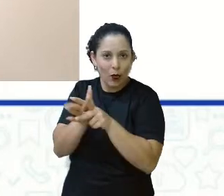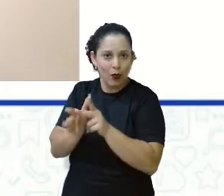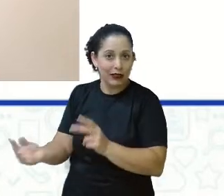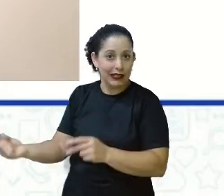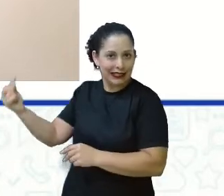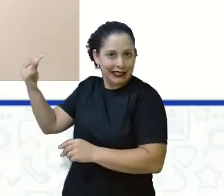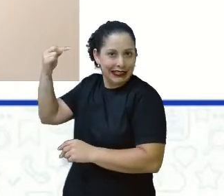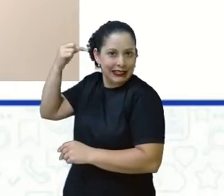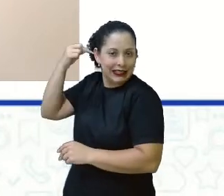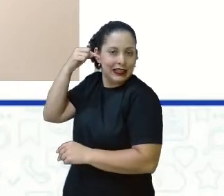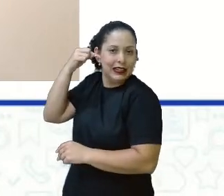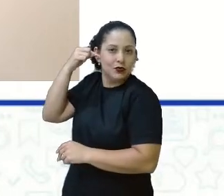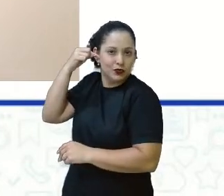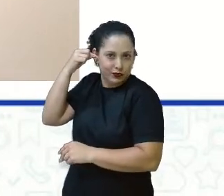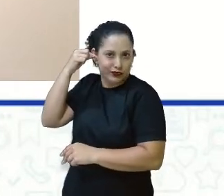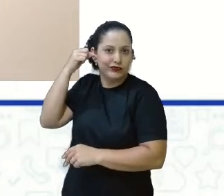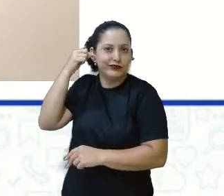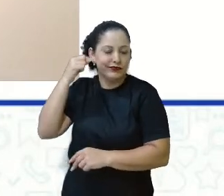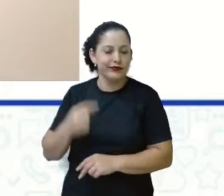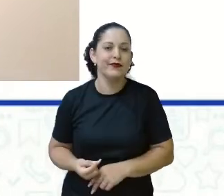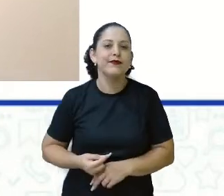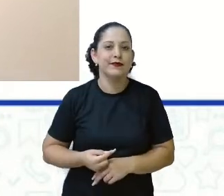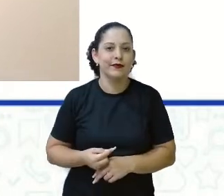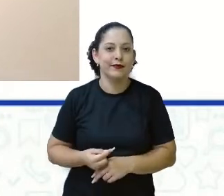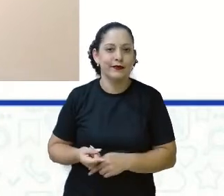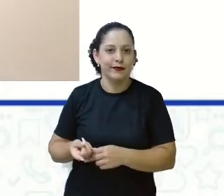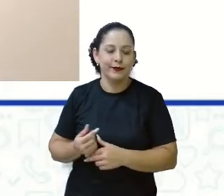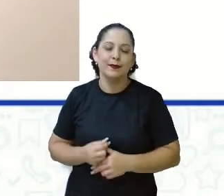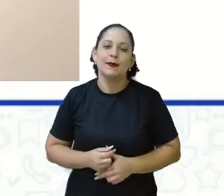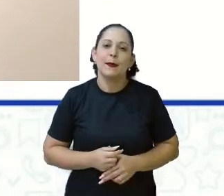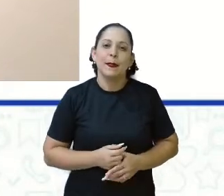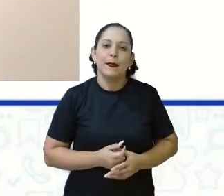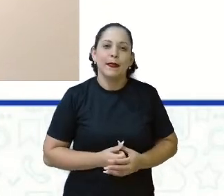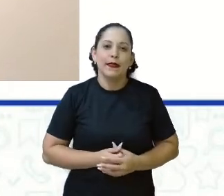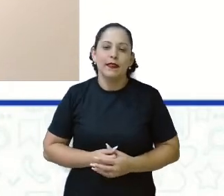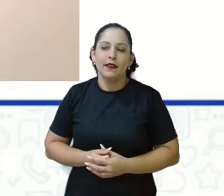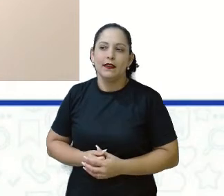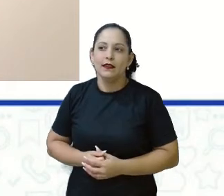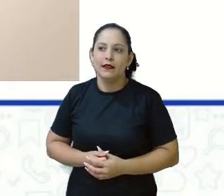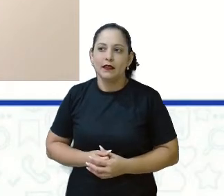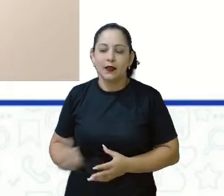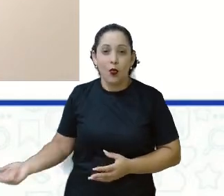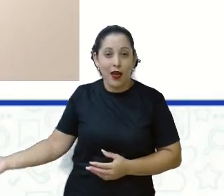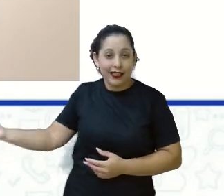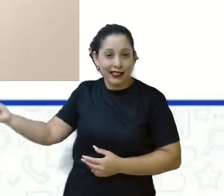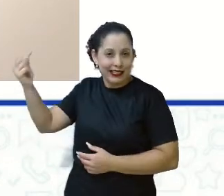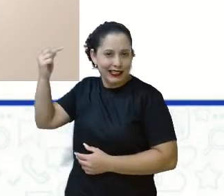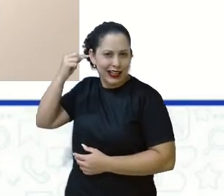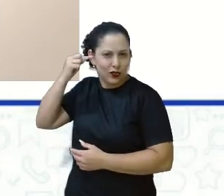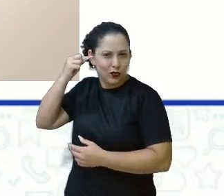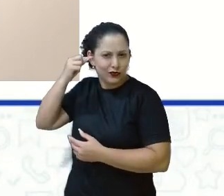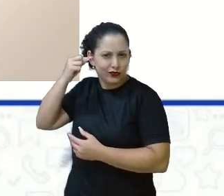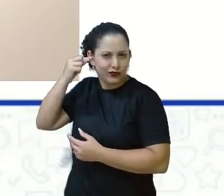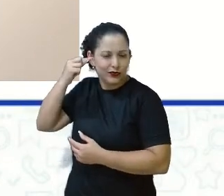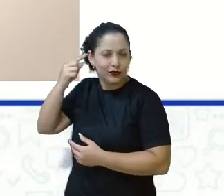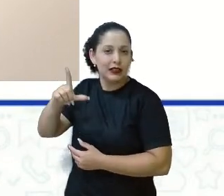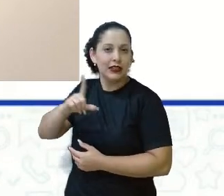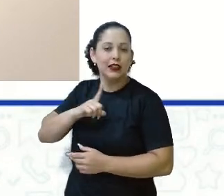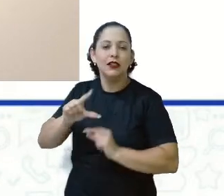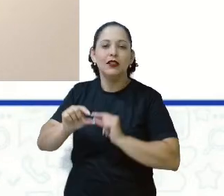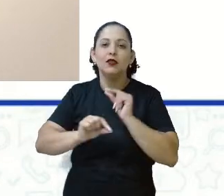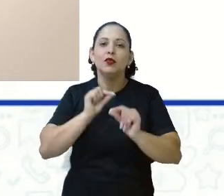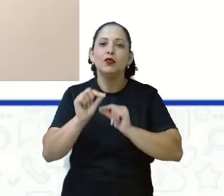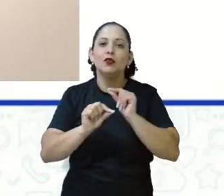da cadeia ossicular e no ouvido interno. Dentro do ouvido interno, a cóclea desempenha um